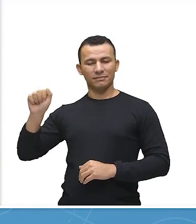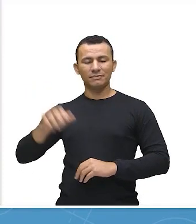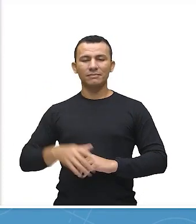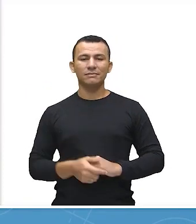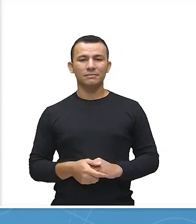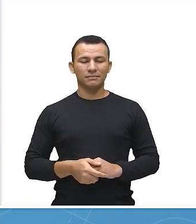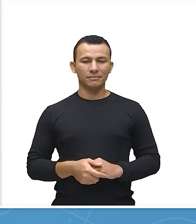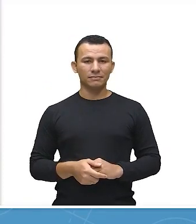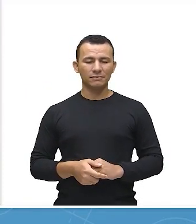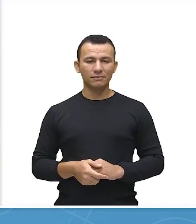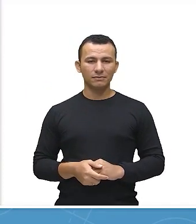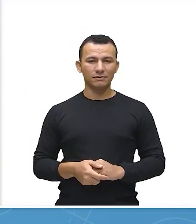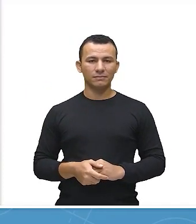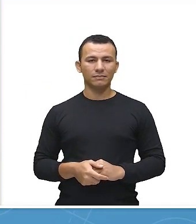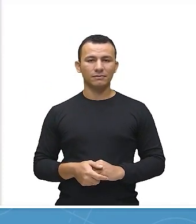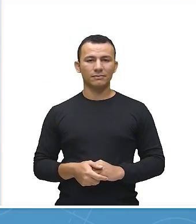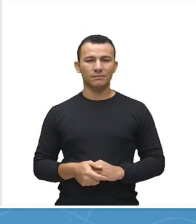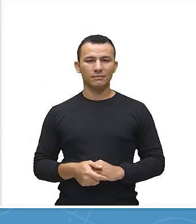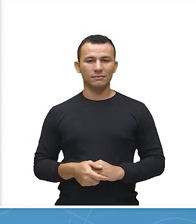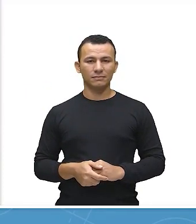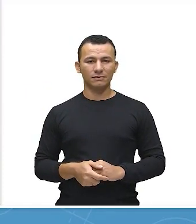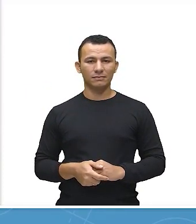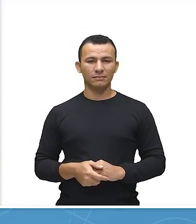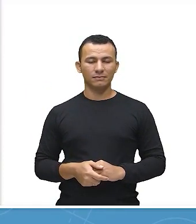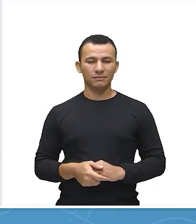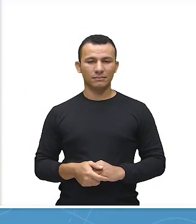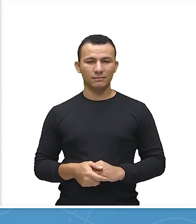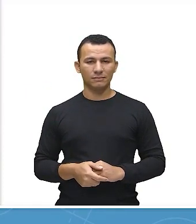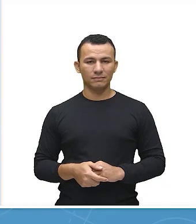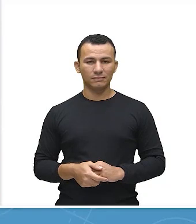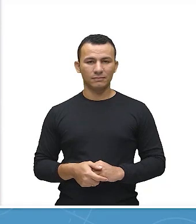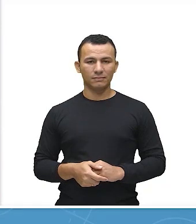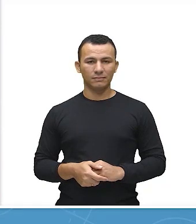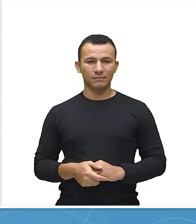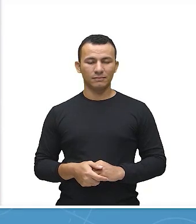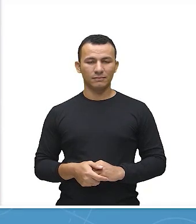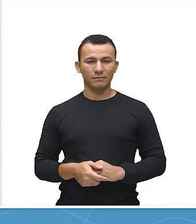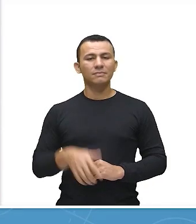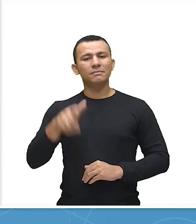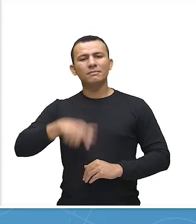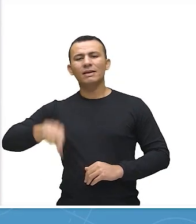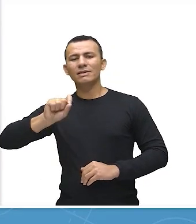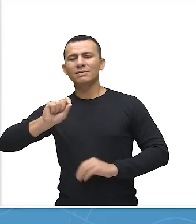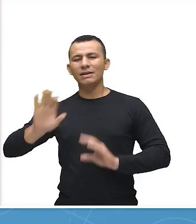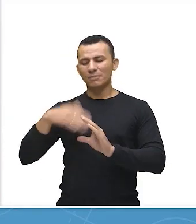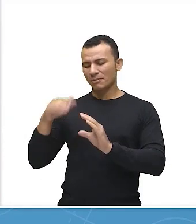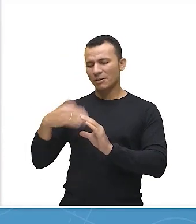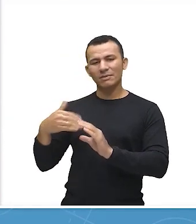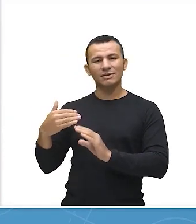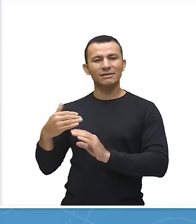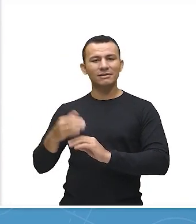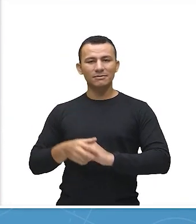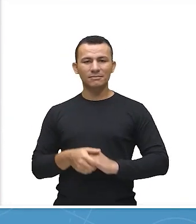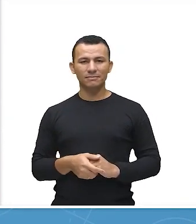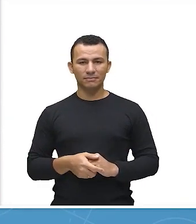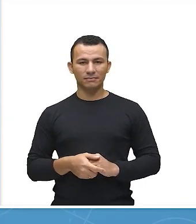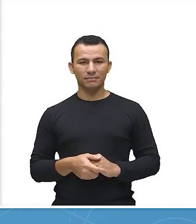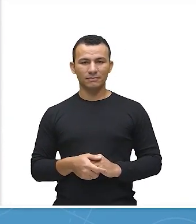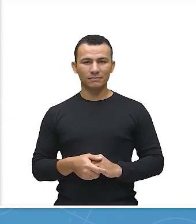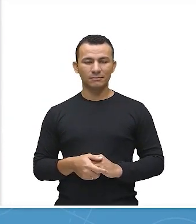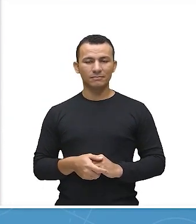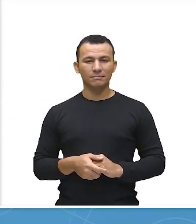as respostas de vocês aí no chat. Vamos lá. Eloá colocou que é a letra